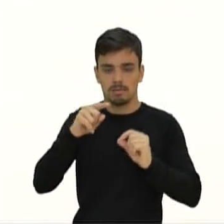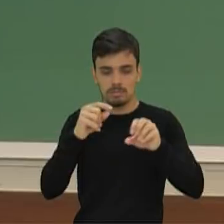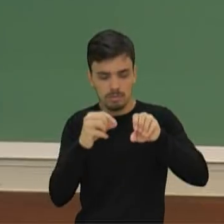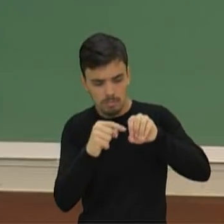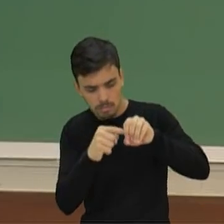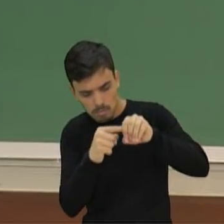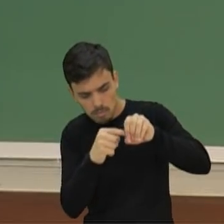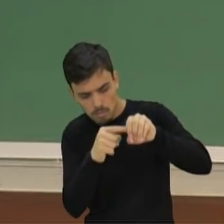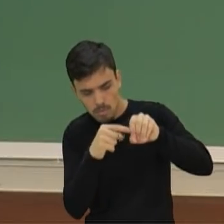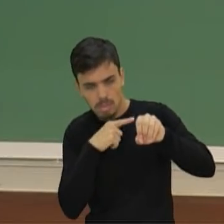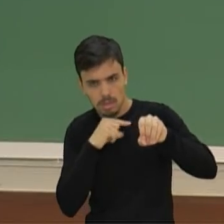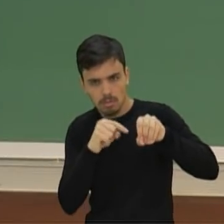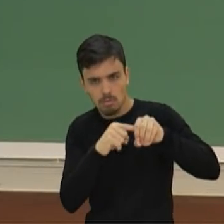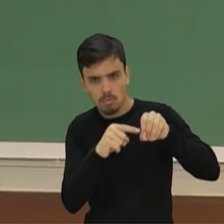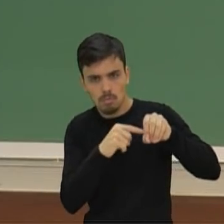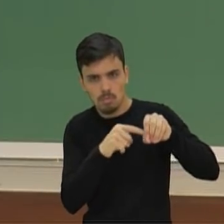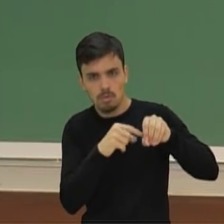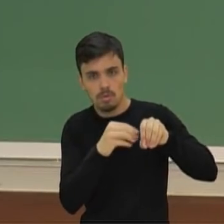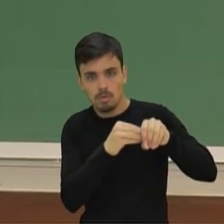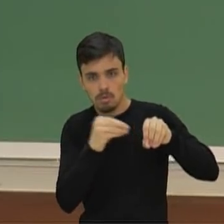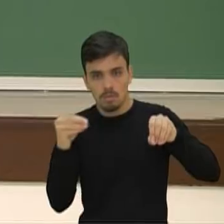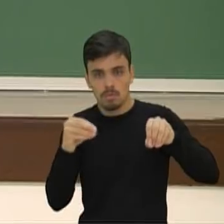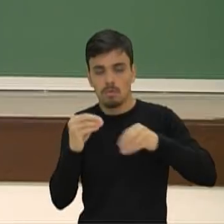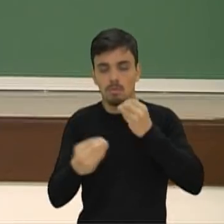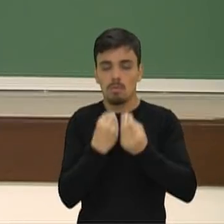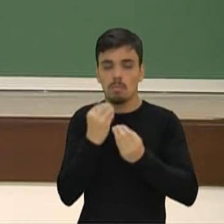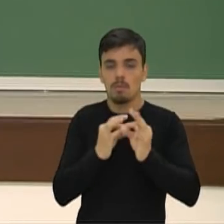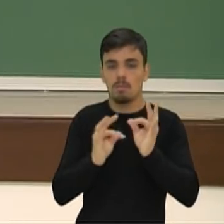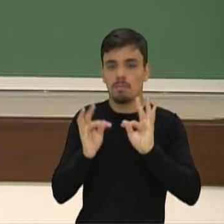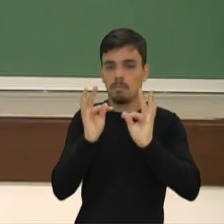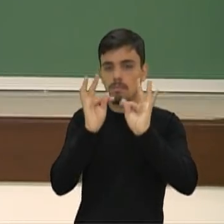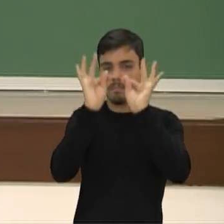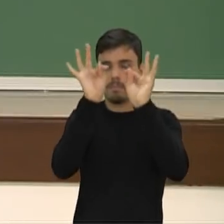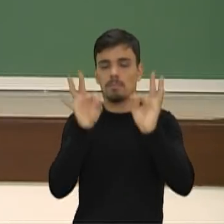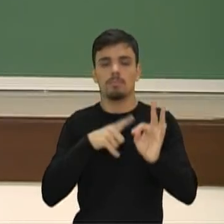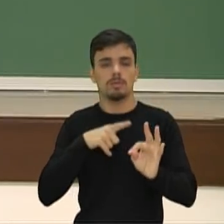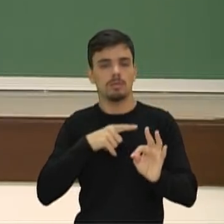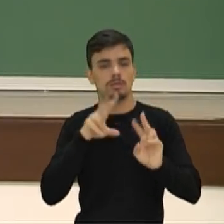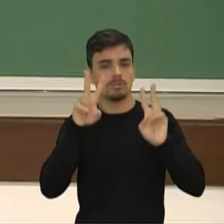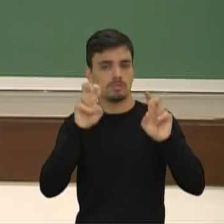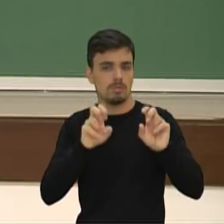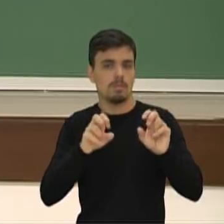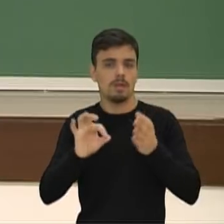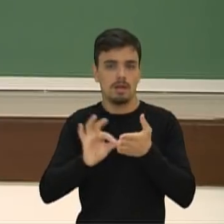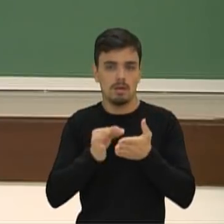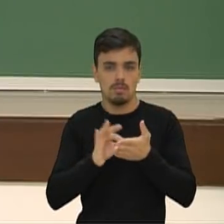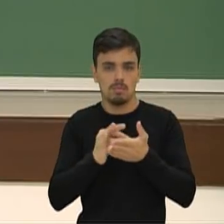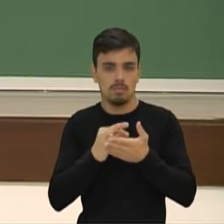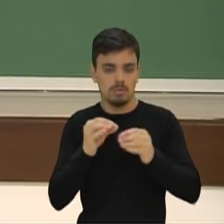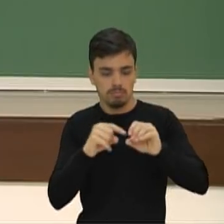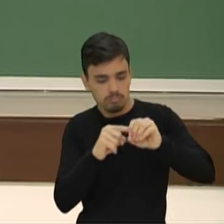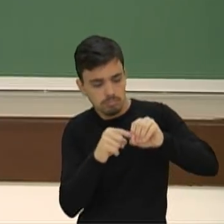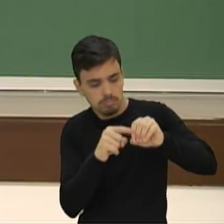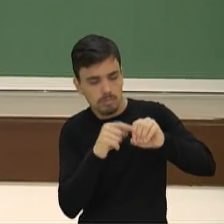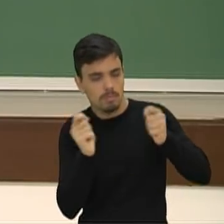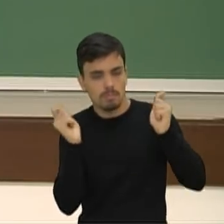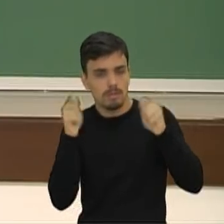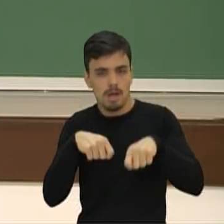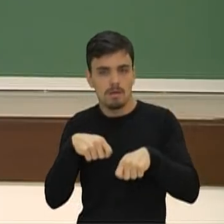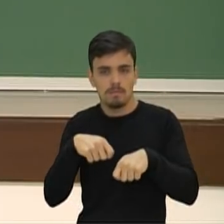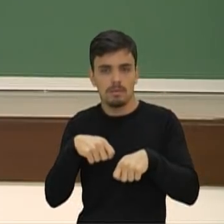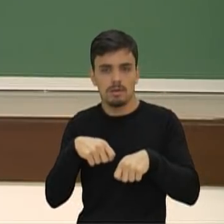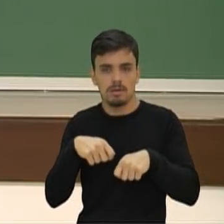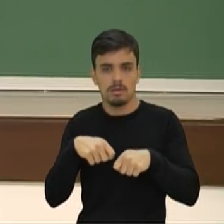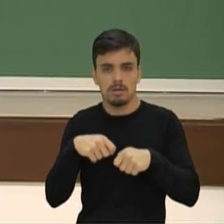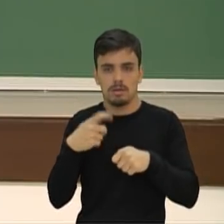a vantagem, qual o avanço tecnológico que você tinha de uma agulha oca? Você não precisava fazer cortes no olho, você fazia